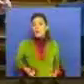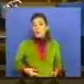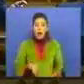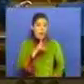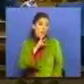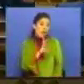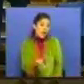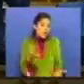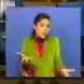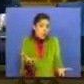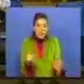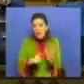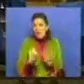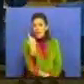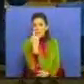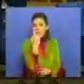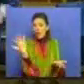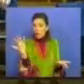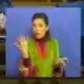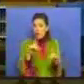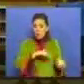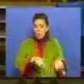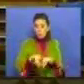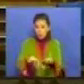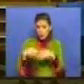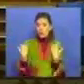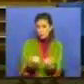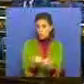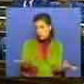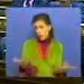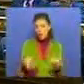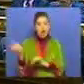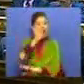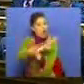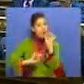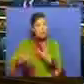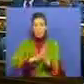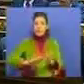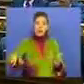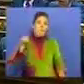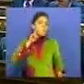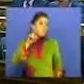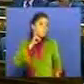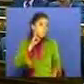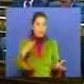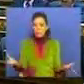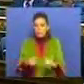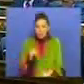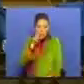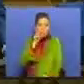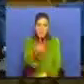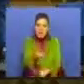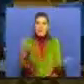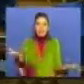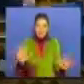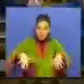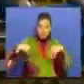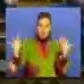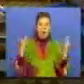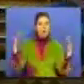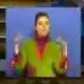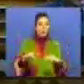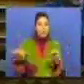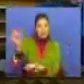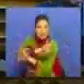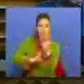uma resposta para a falta de política social? Uma Europa sem proteção é uma visão que permite mobilizar